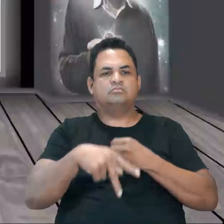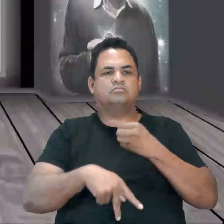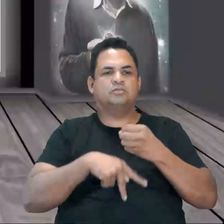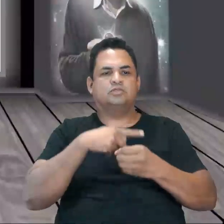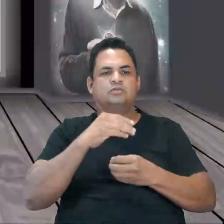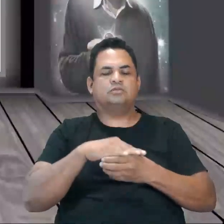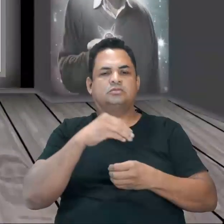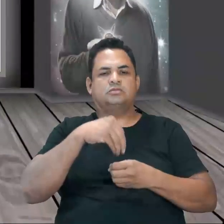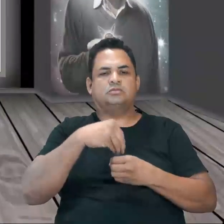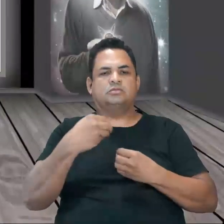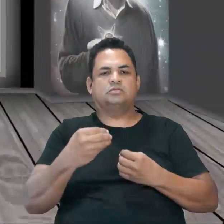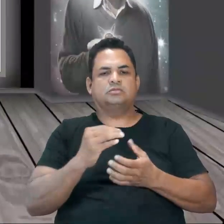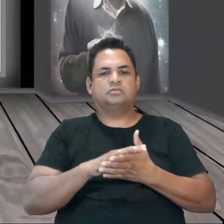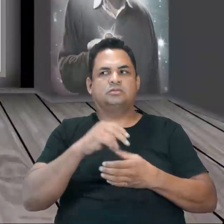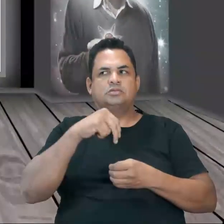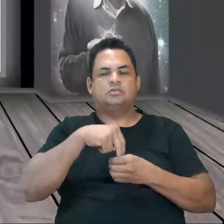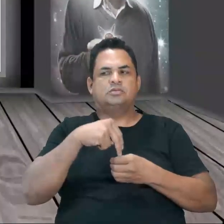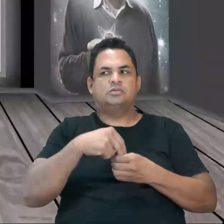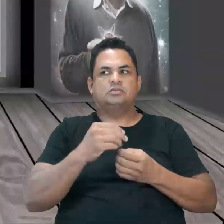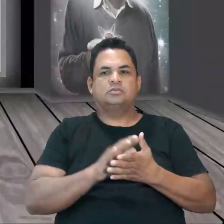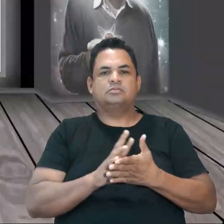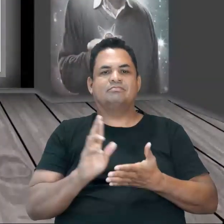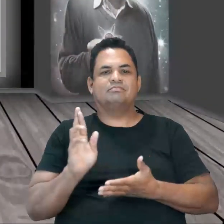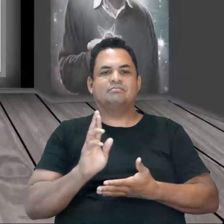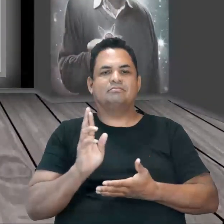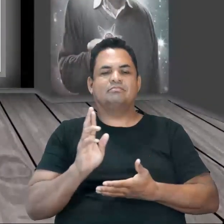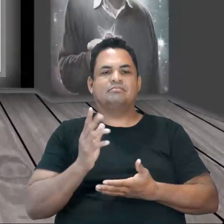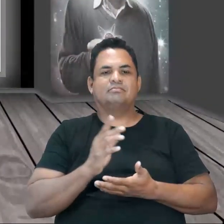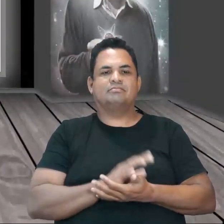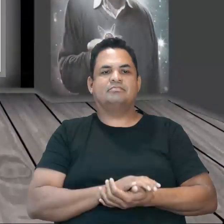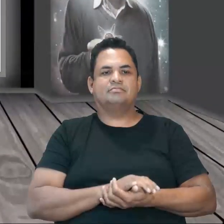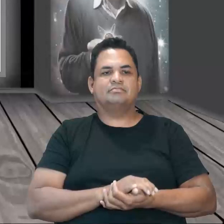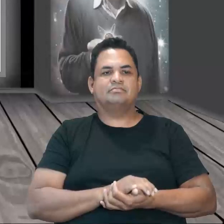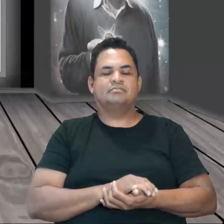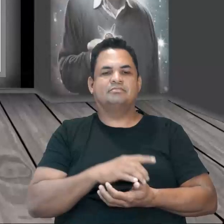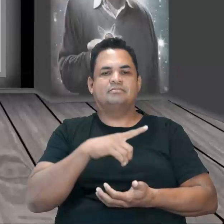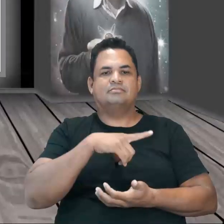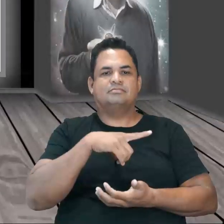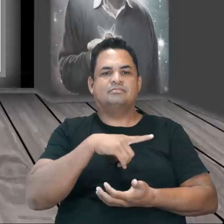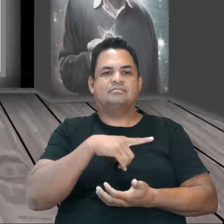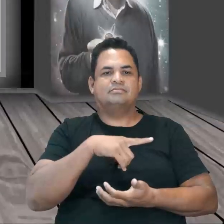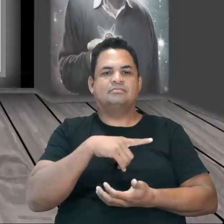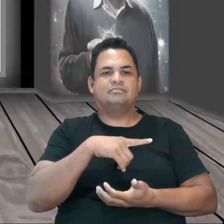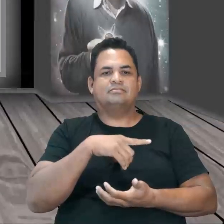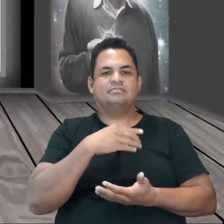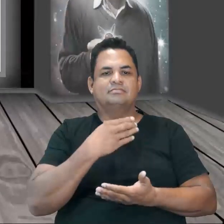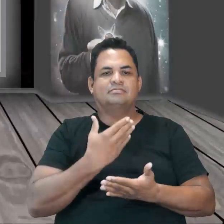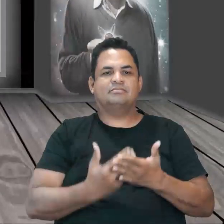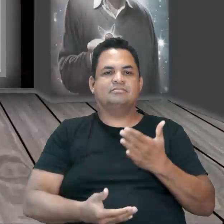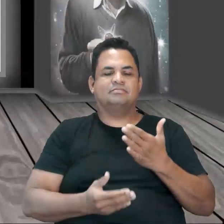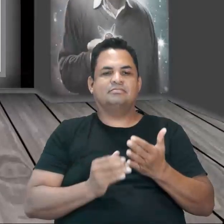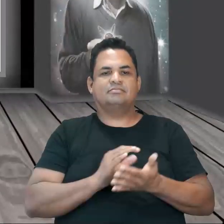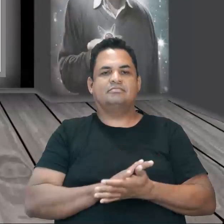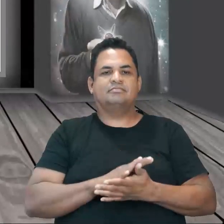é aquela história, né? Quem ganha nessa situação perde, né? Porque quem ganha, perde. Por quê? Perde. É porque